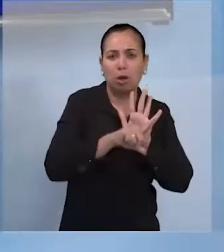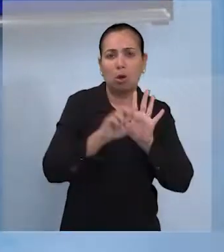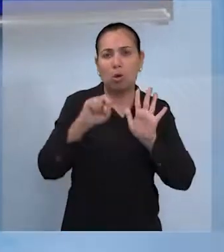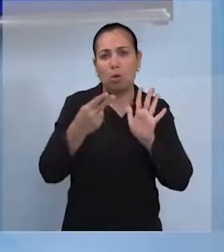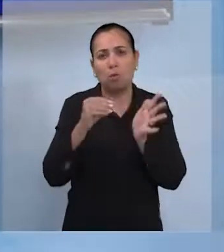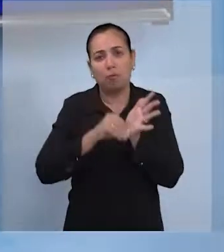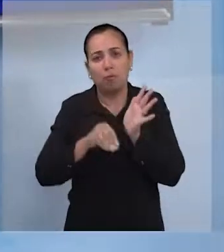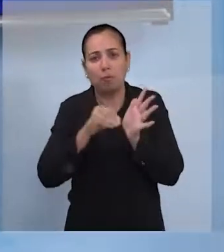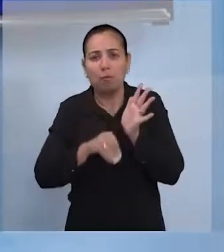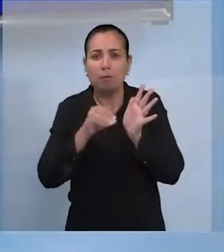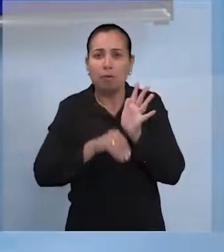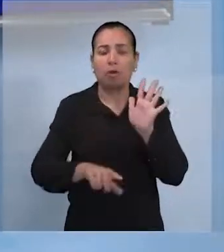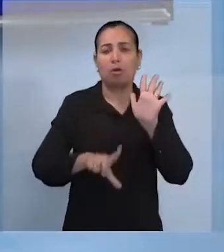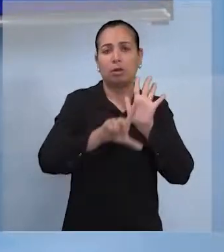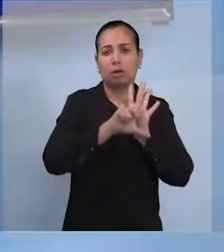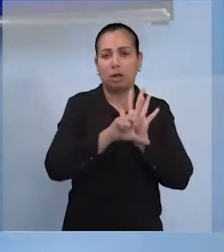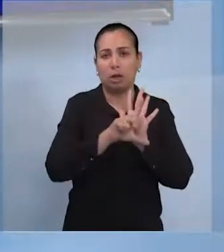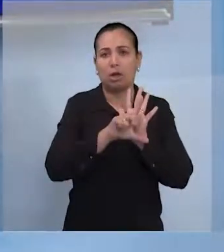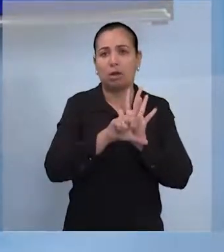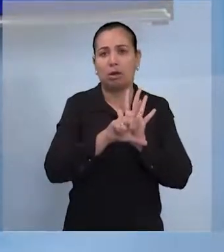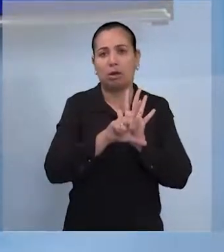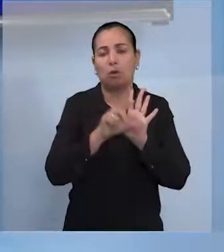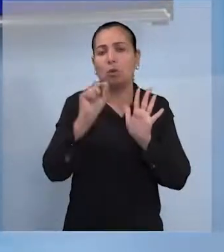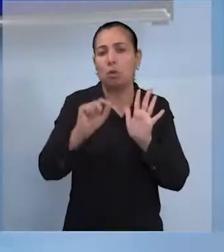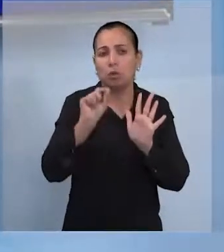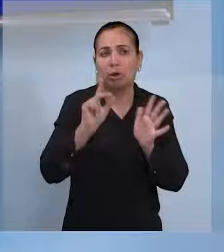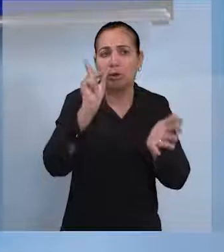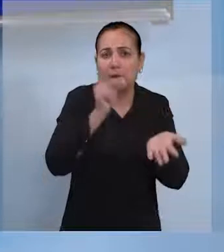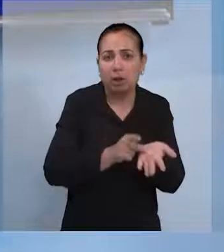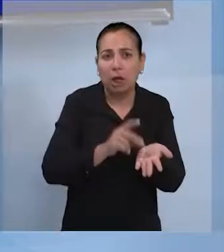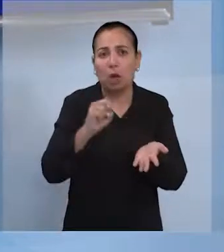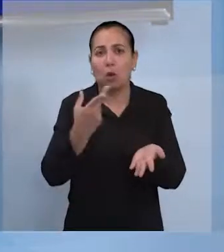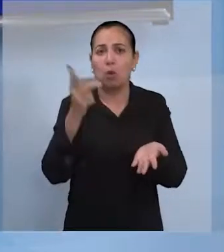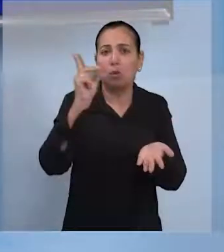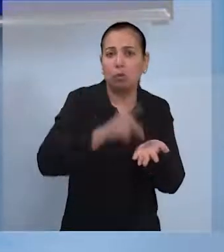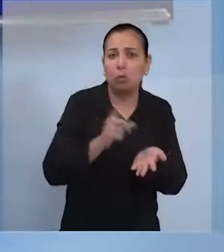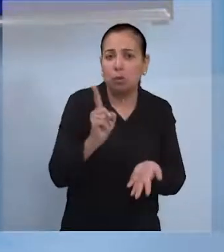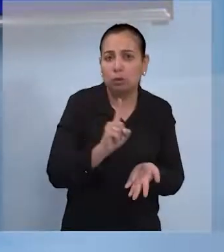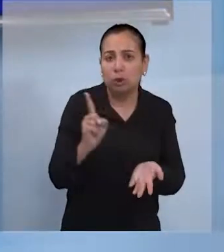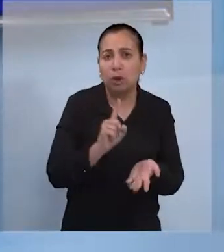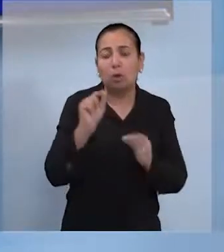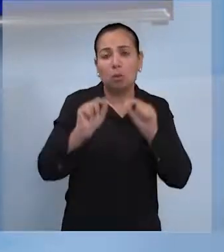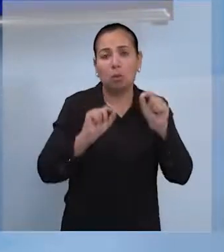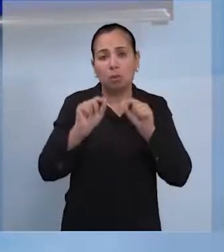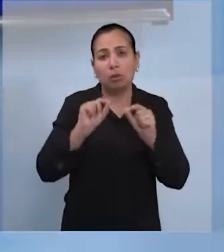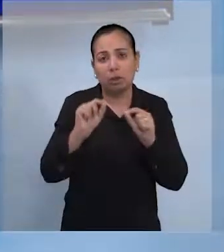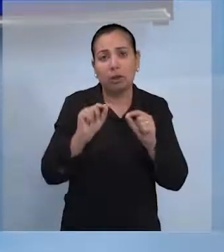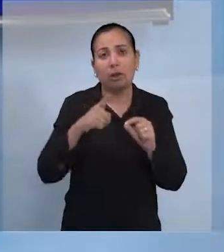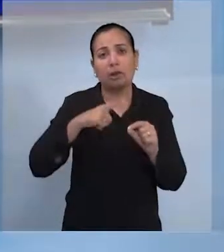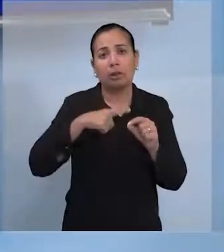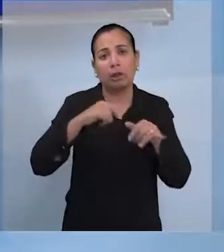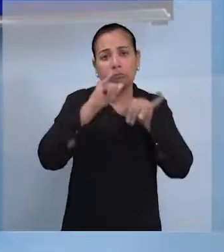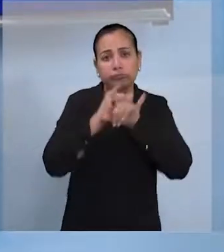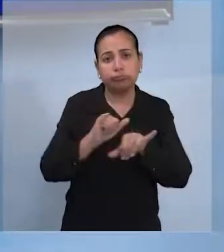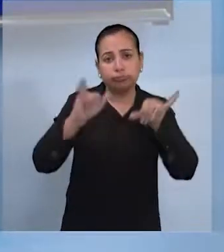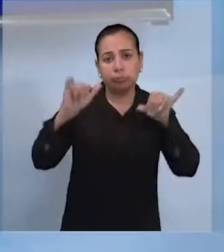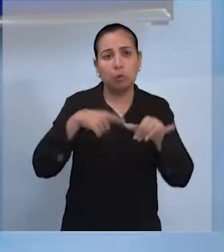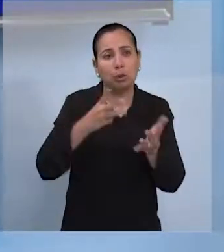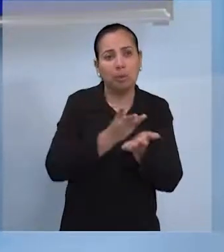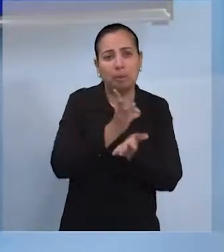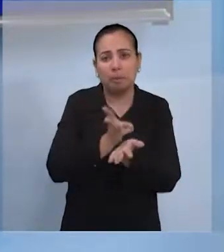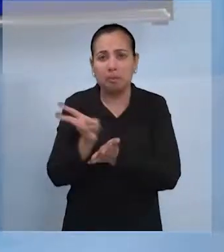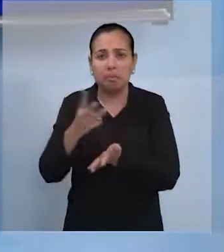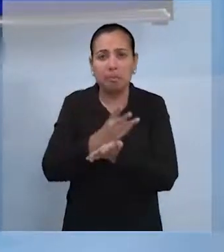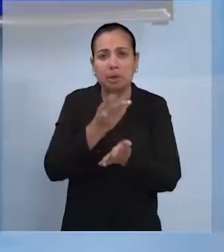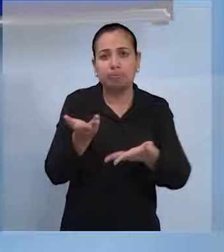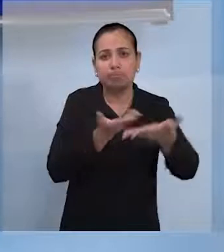das informações divulgadas pelo site Intercept sobre essa troca de mensagens. A